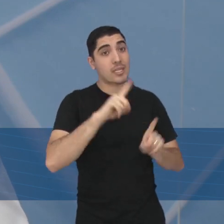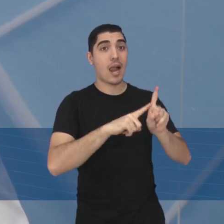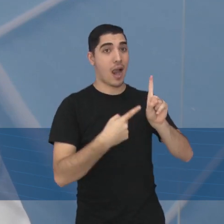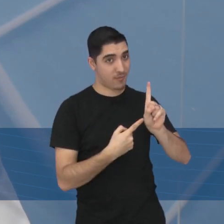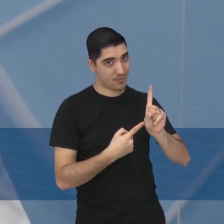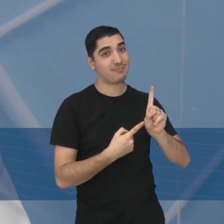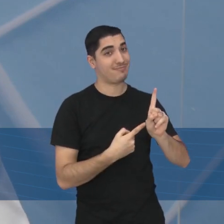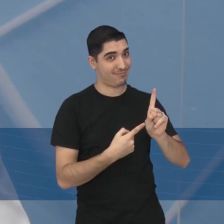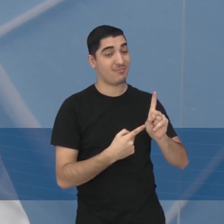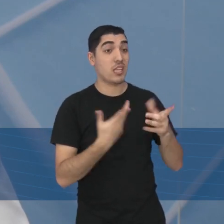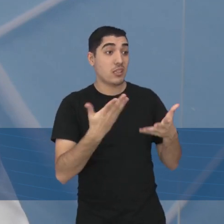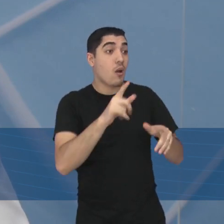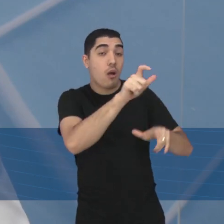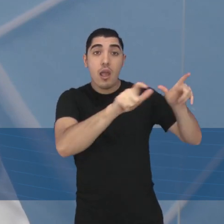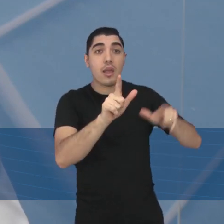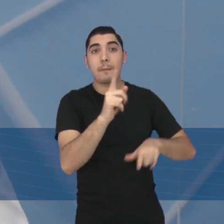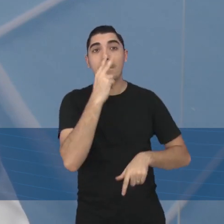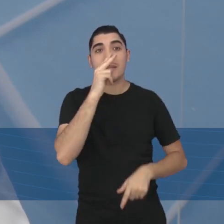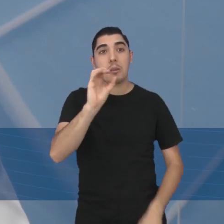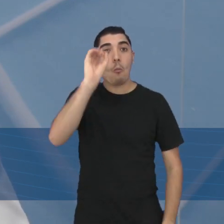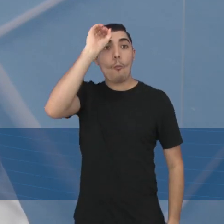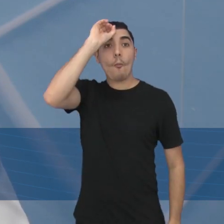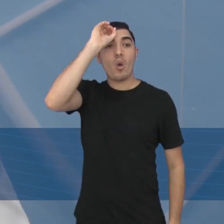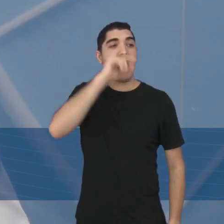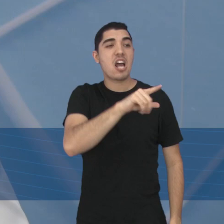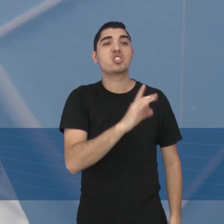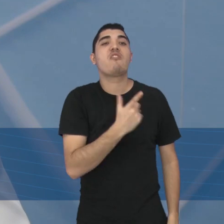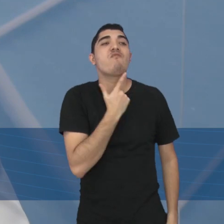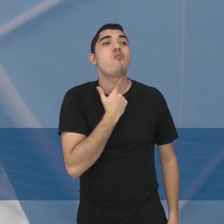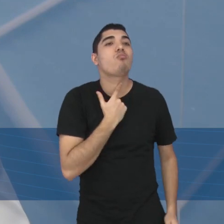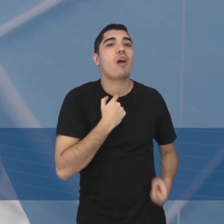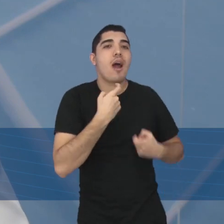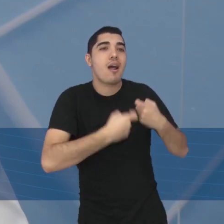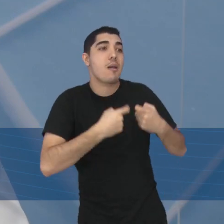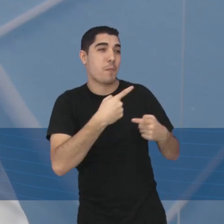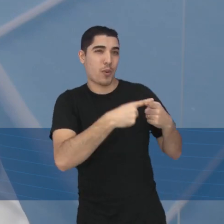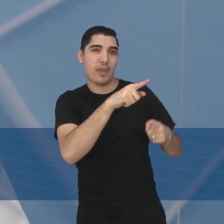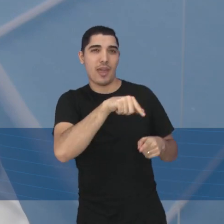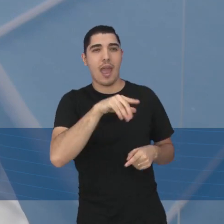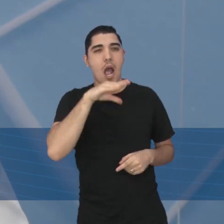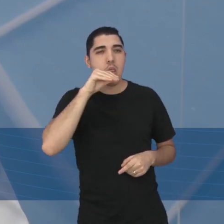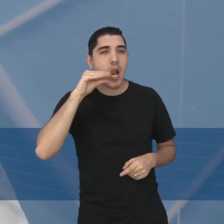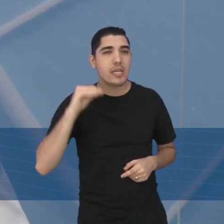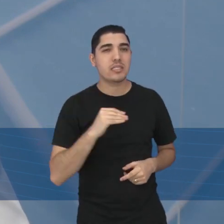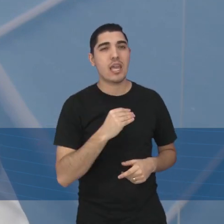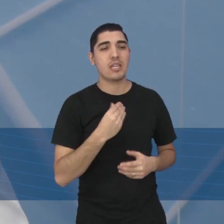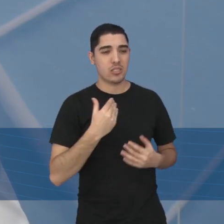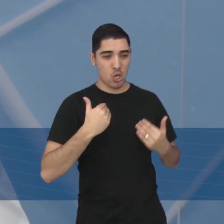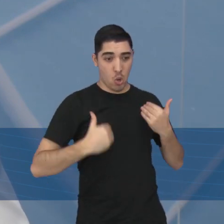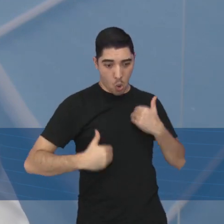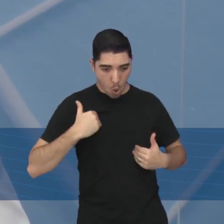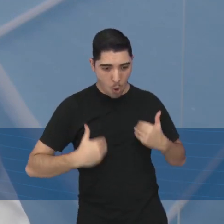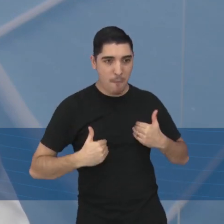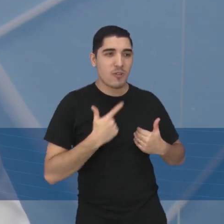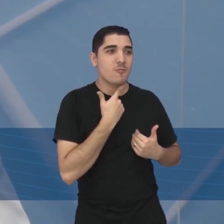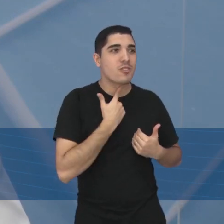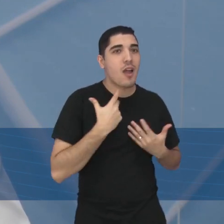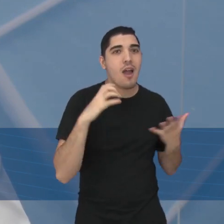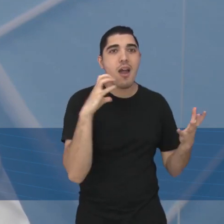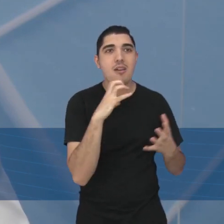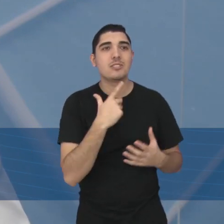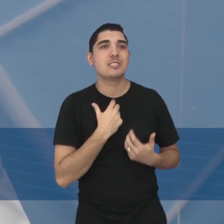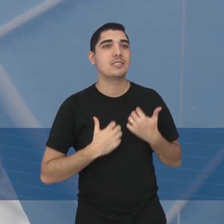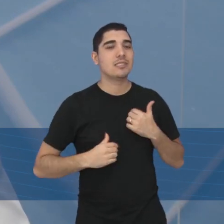de engravidar. Então, por não ter essa consciência, que vai mais para o desejo, ainda mais adolescente, que é uma fase de impulso, desejo de descoberta,